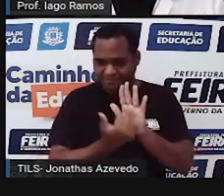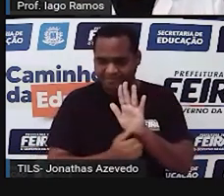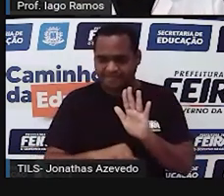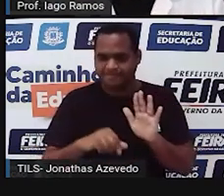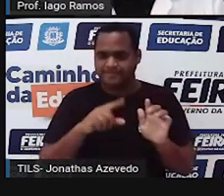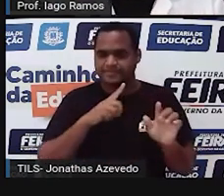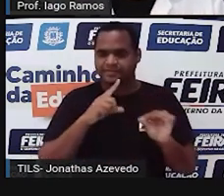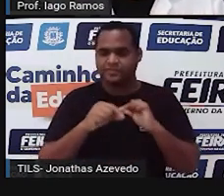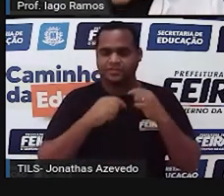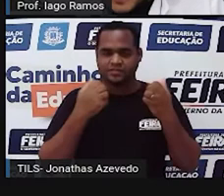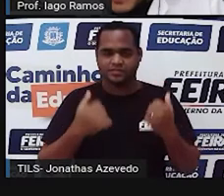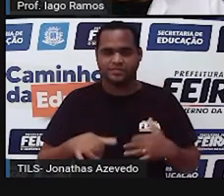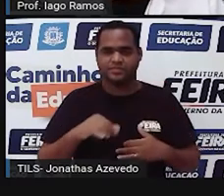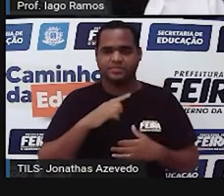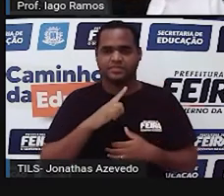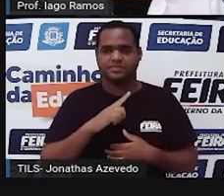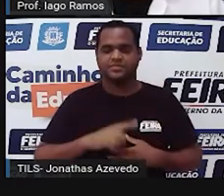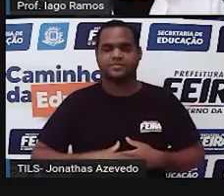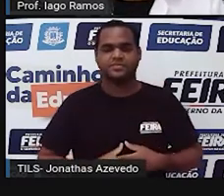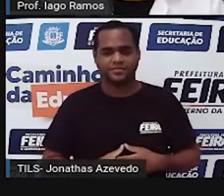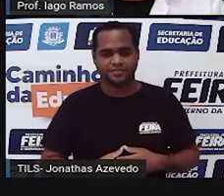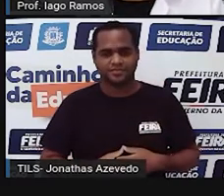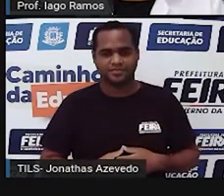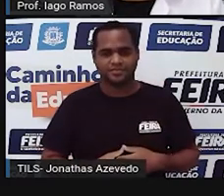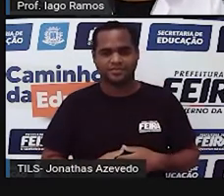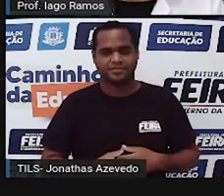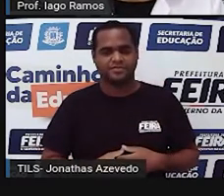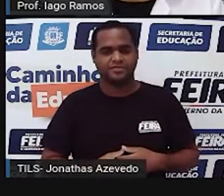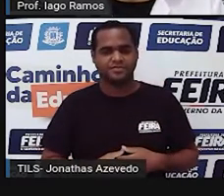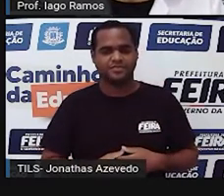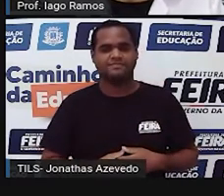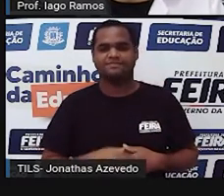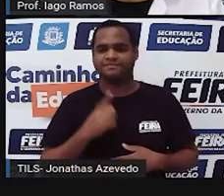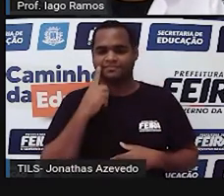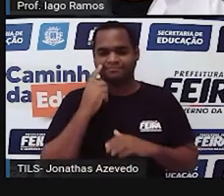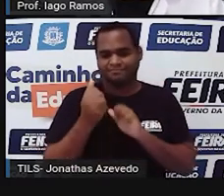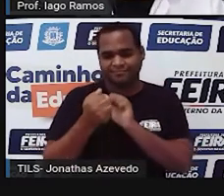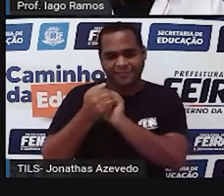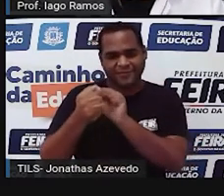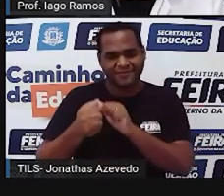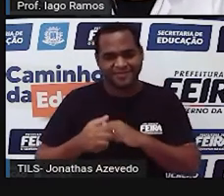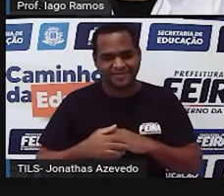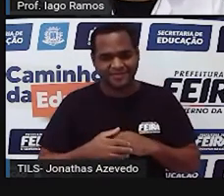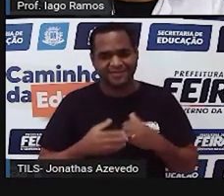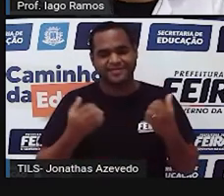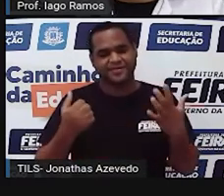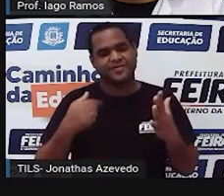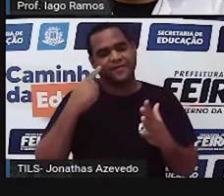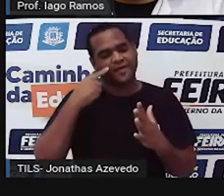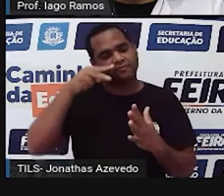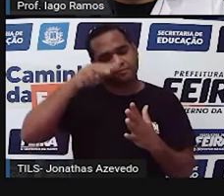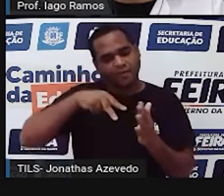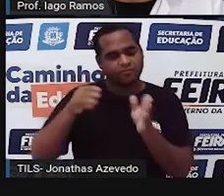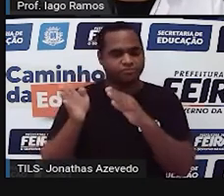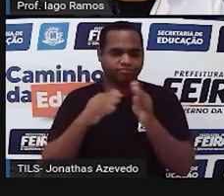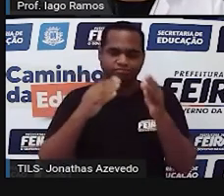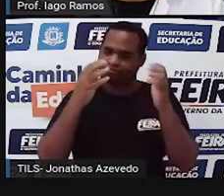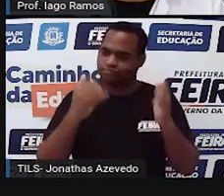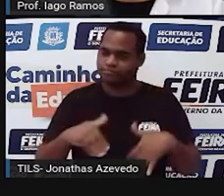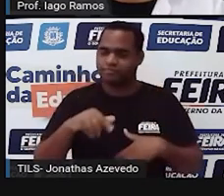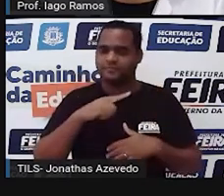rascunhando aí no seu caderno Tá então vamos juntos a gente já leu essa situação